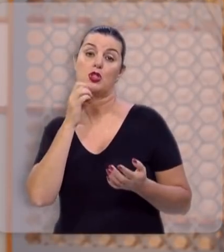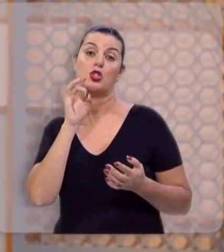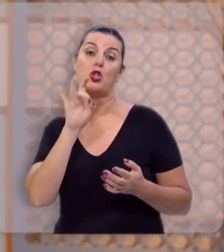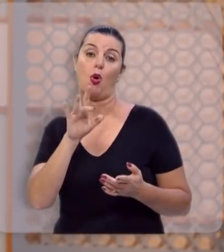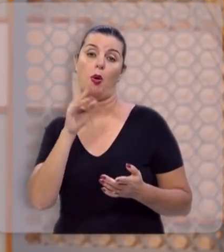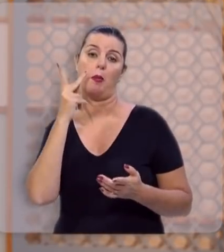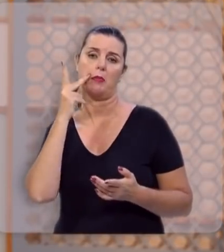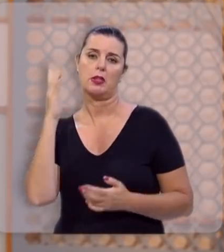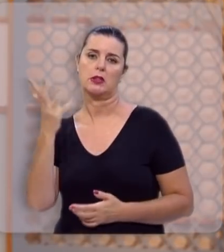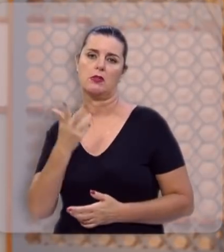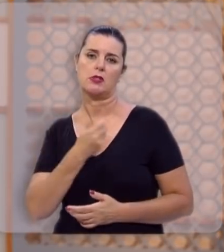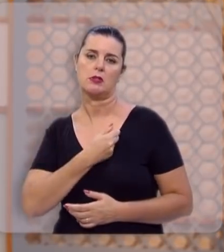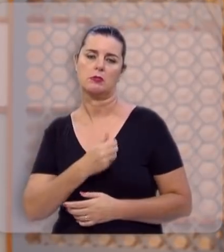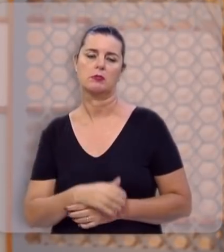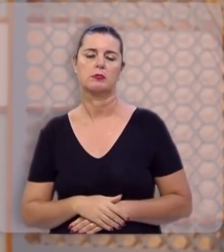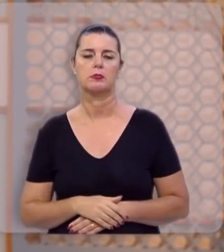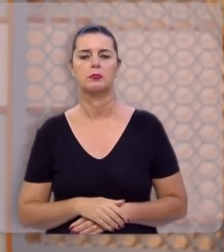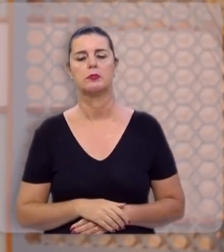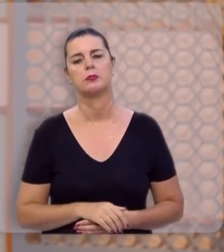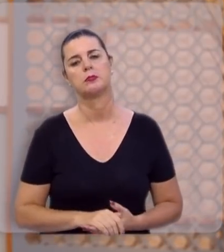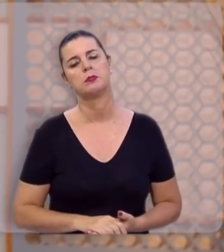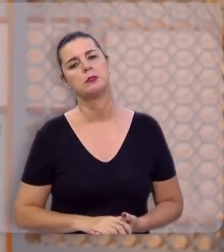salvação.